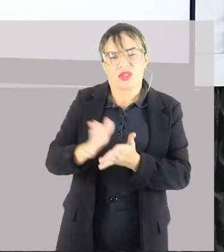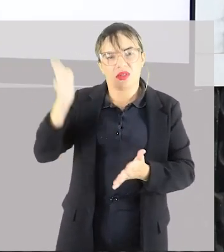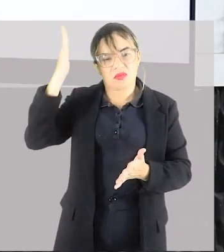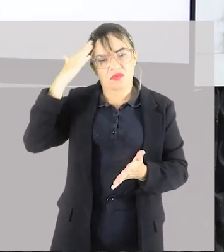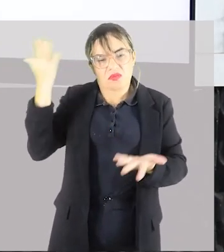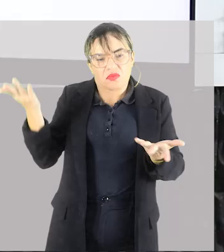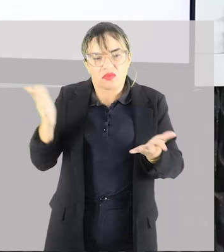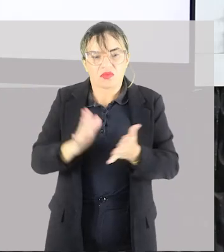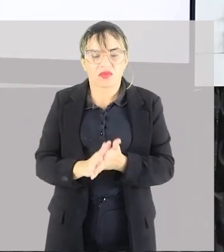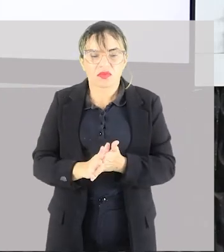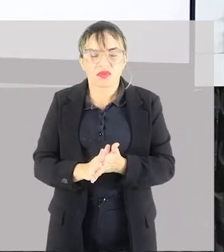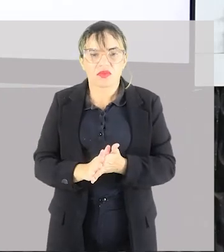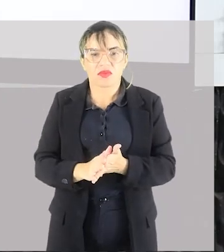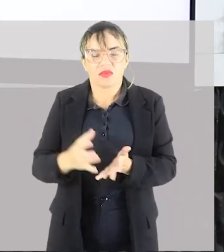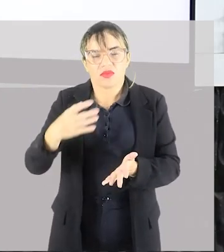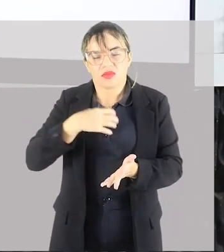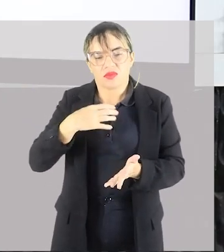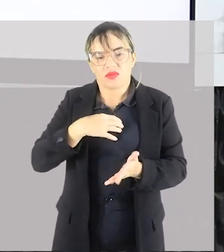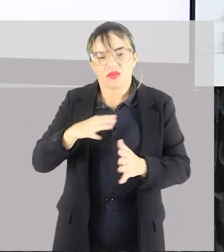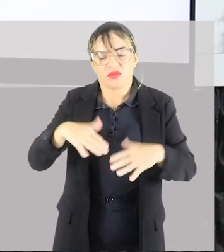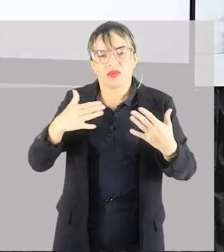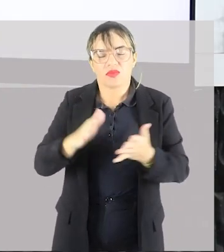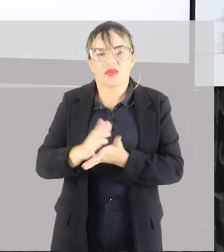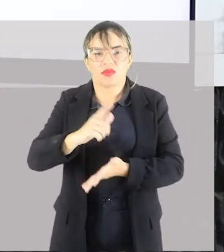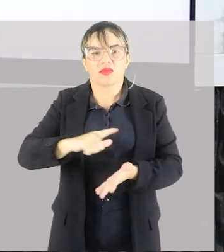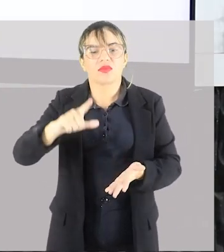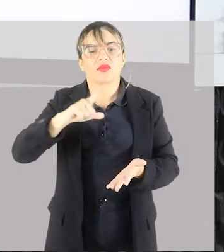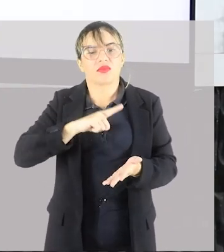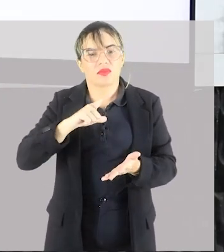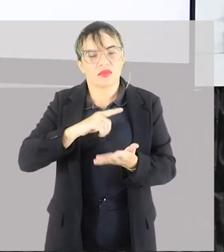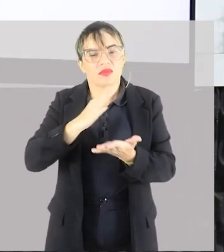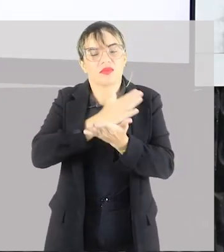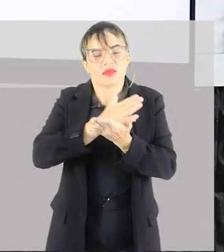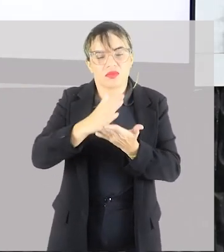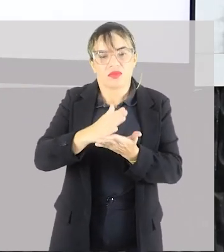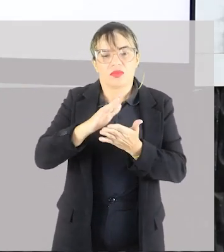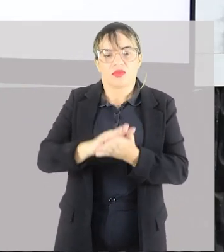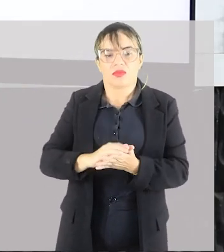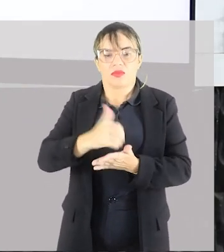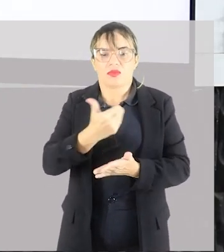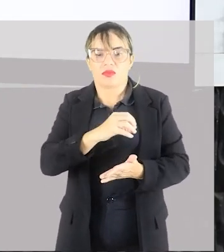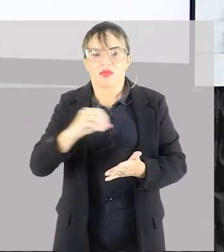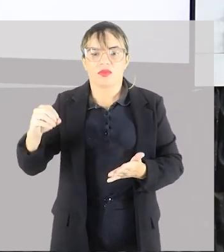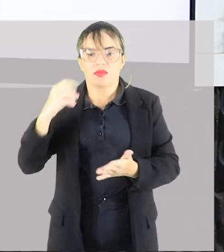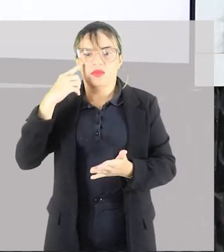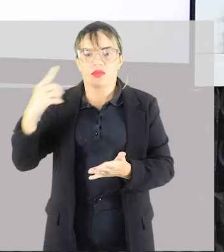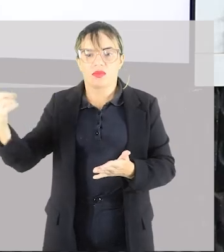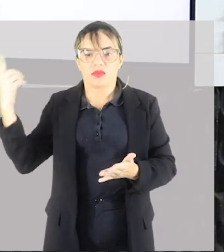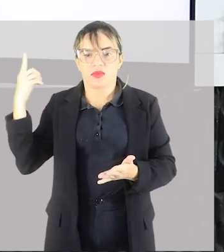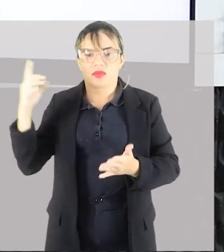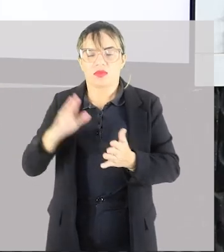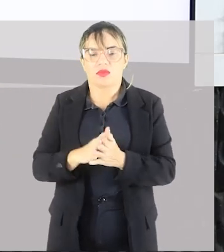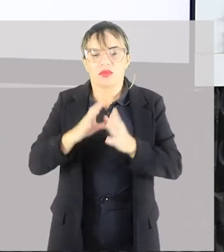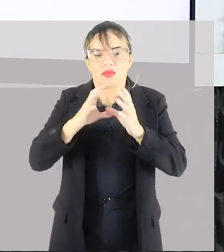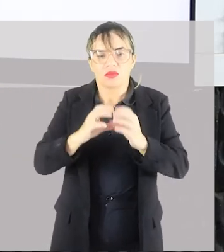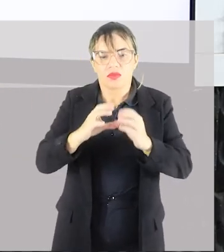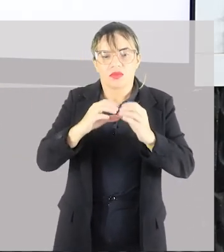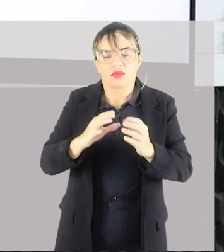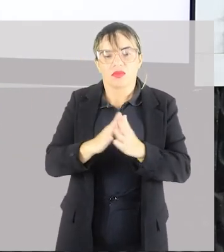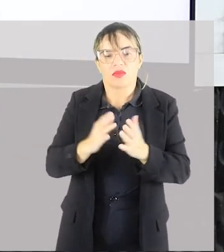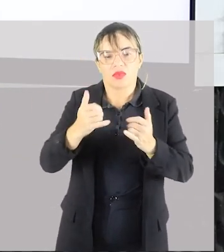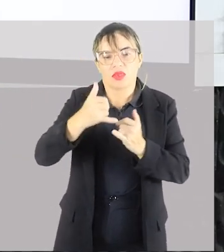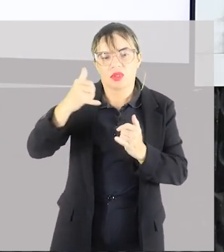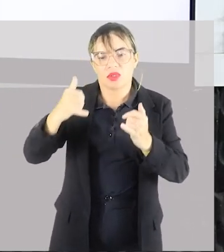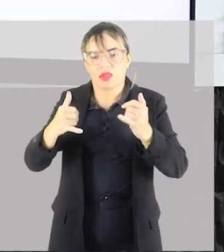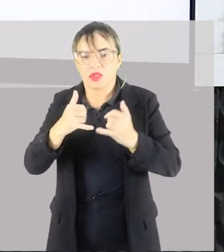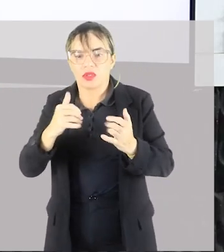Se ela vai te causar alguma reação, então já temos um bom começo. São 100 peças em terracota, algodão e linhas dispostas na parede que vão